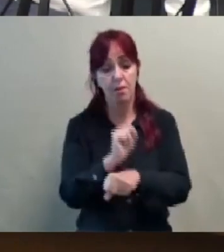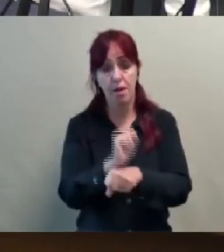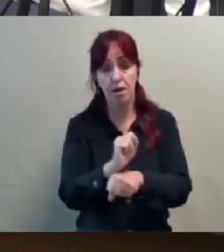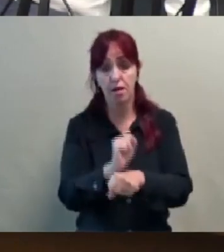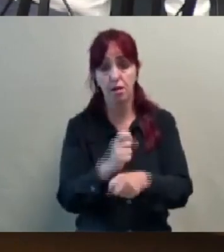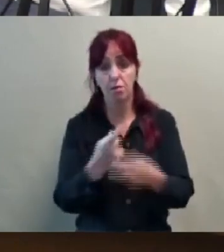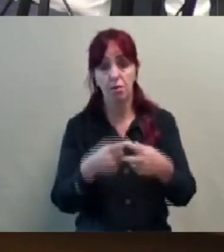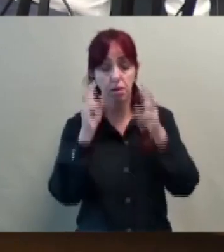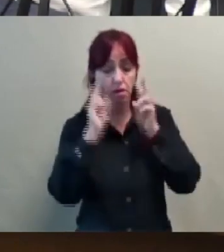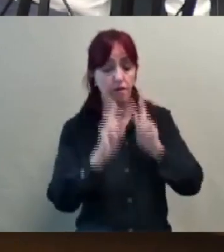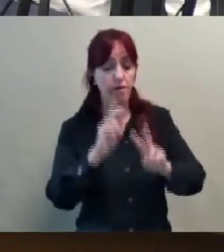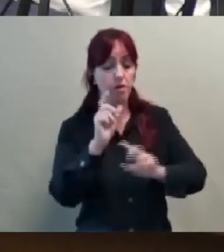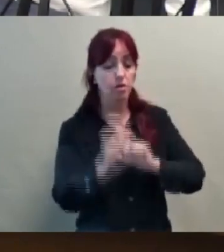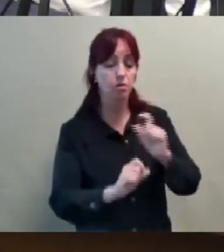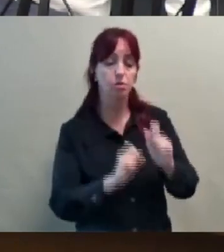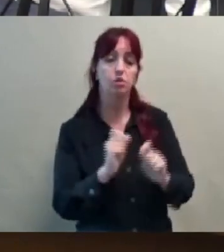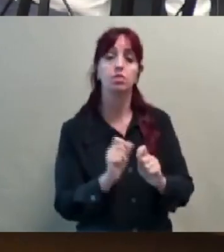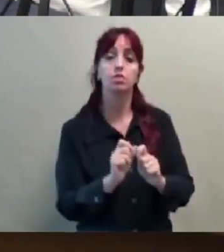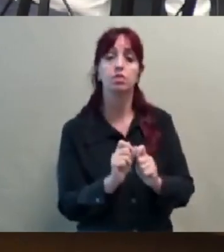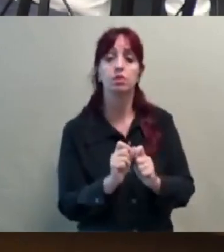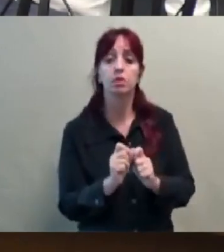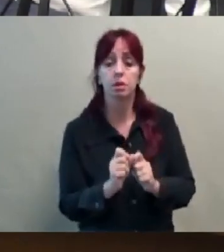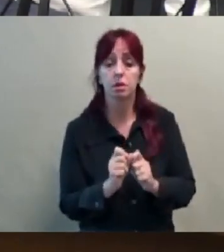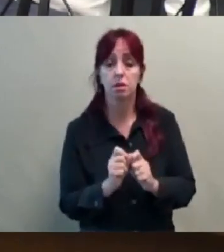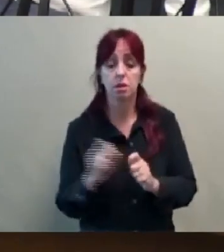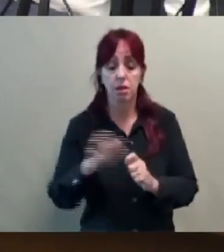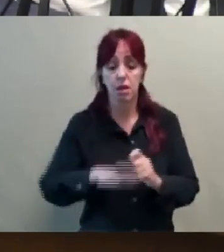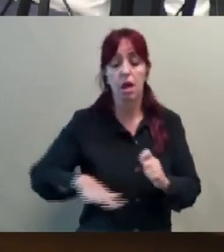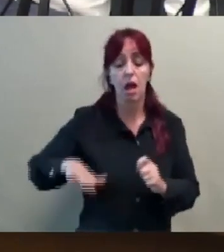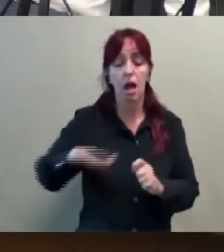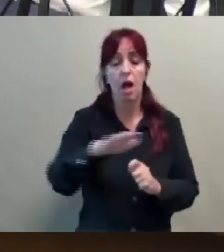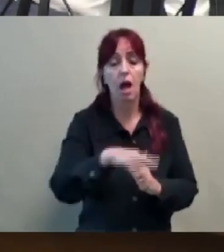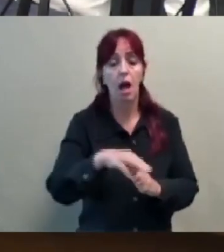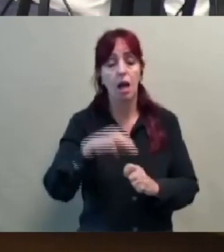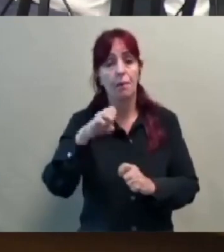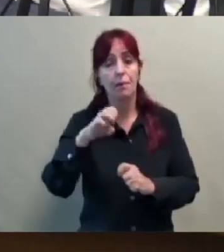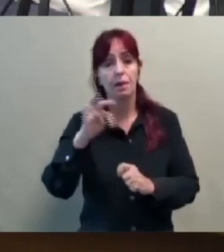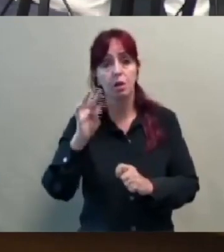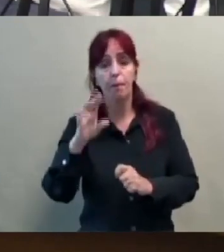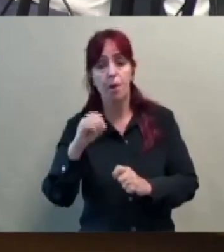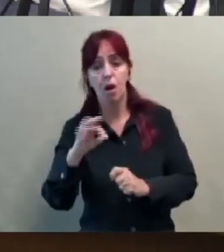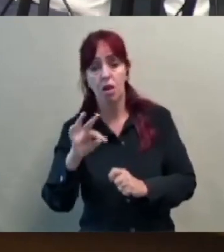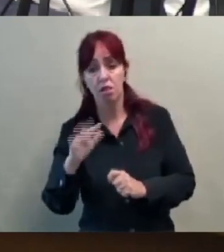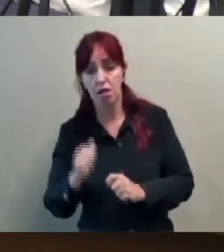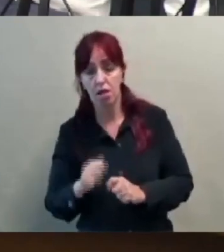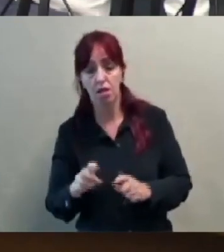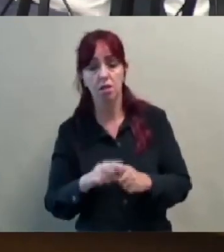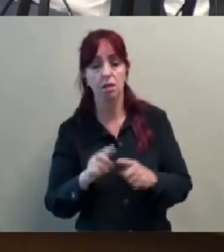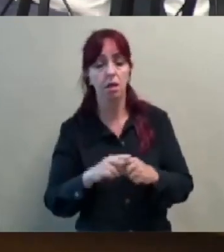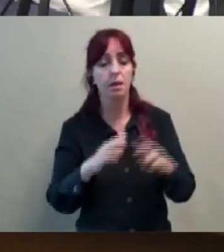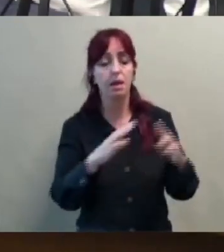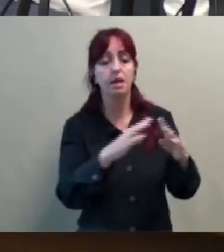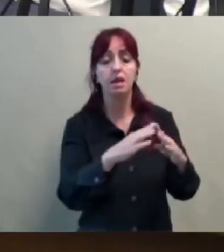visto é o quê? A região metropolitana, as cidades vizinhas se desenvolvendo e Belo Horizonte ficando parada no